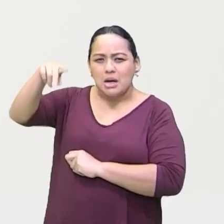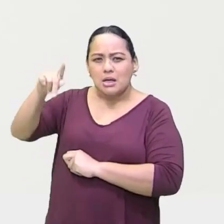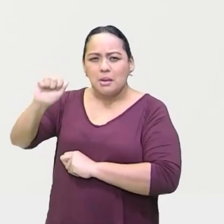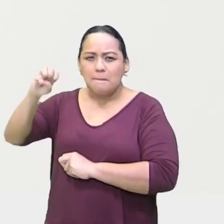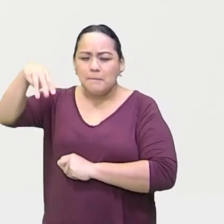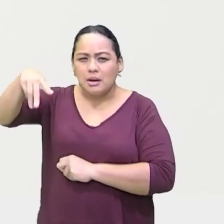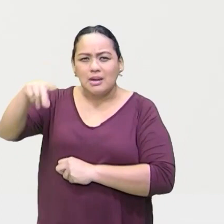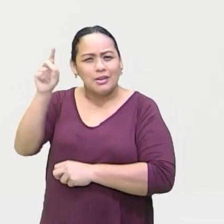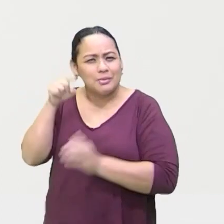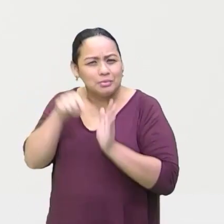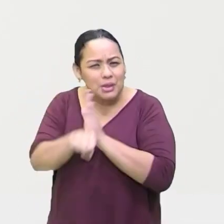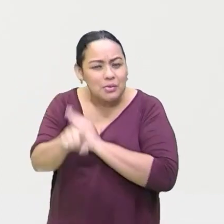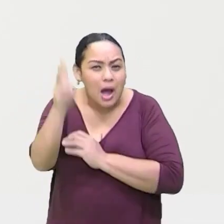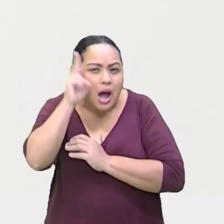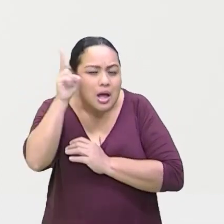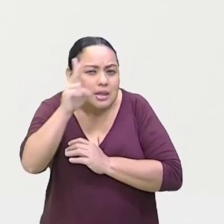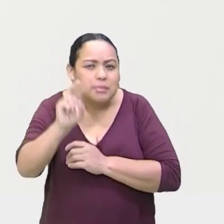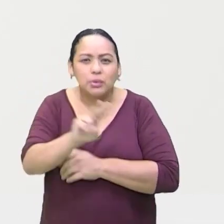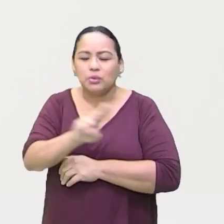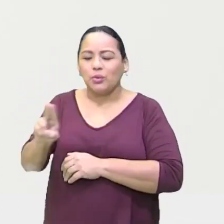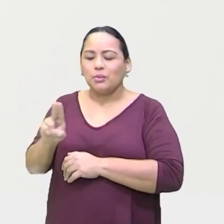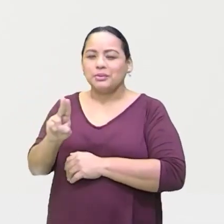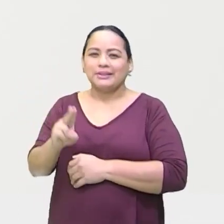lembram, crianças? Esse barulhinho chama-se